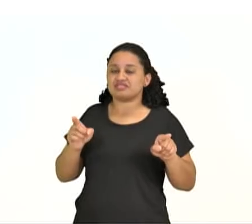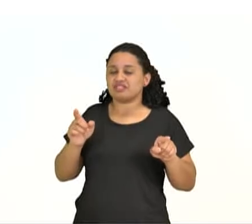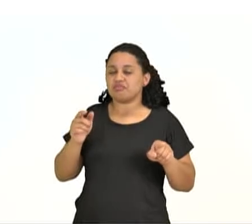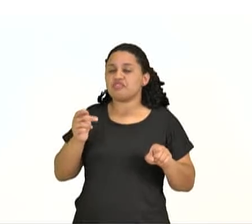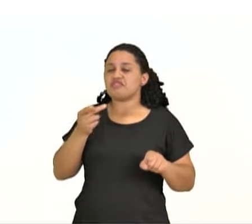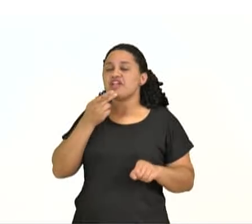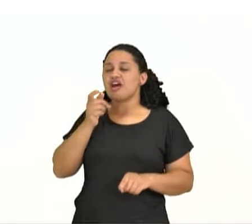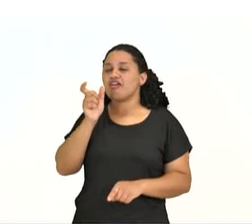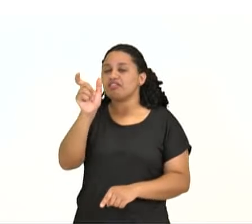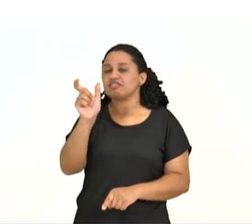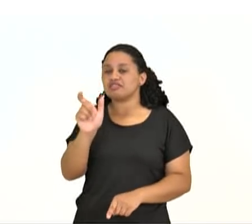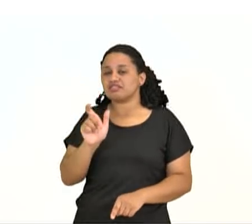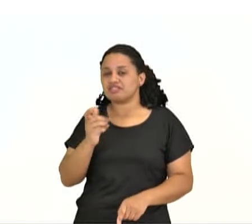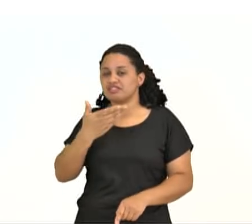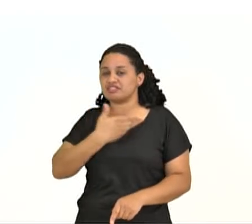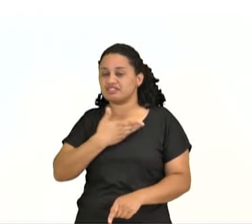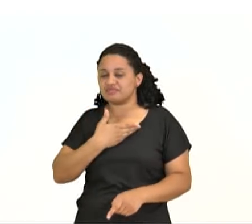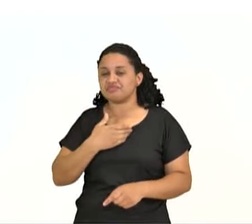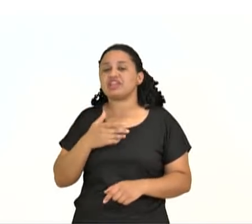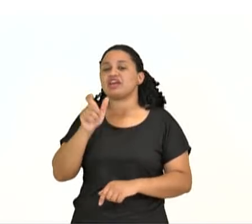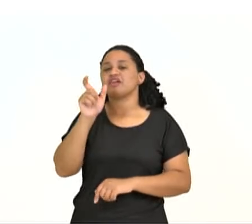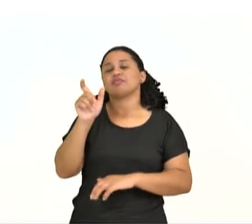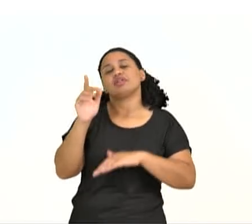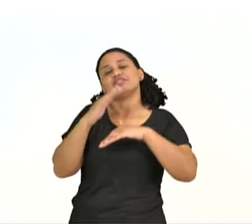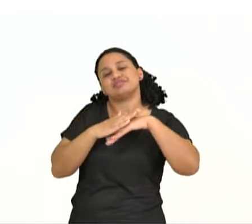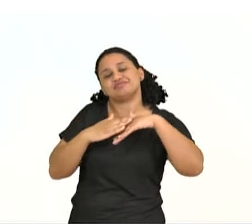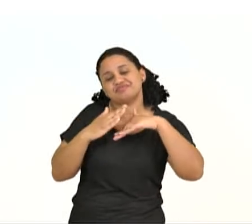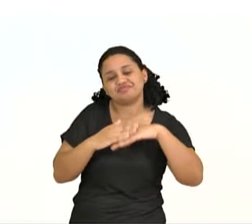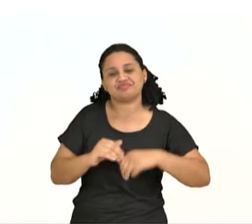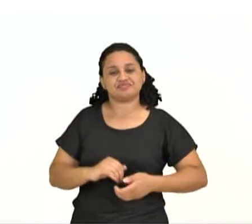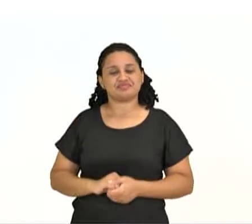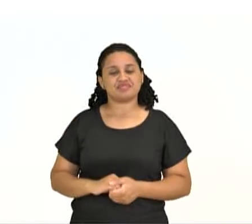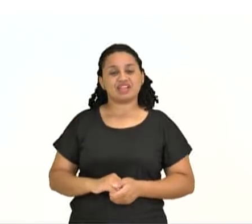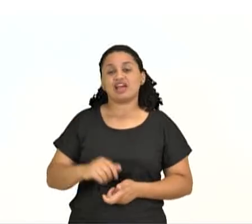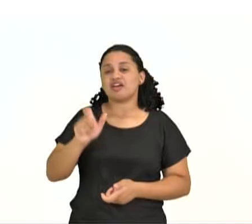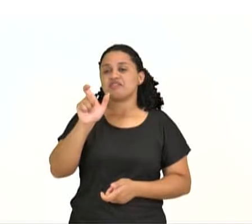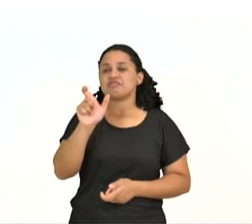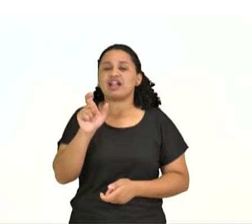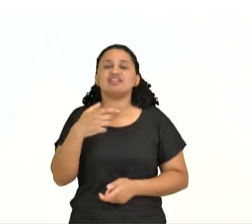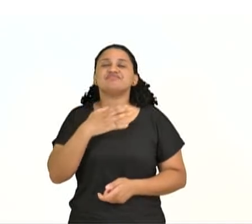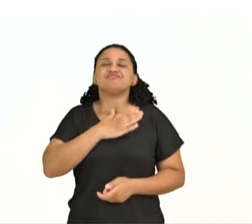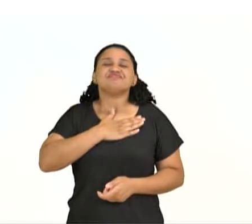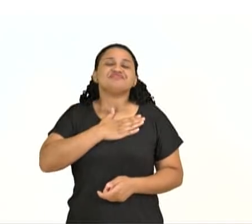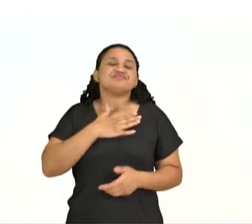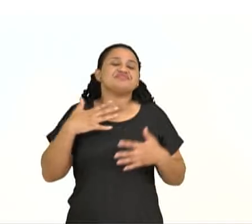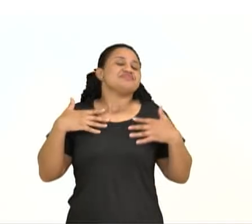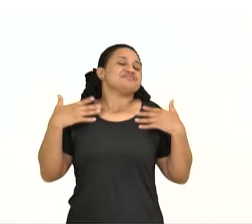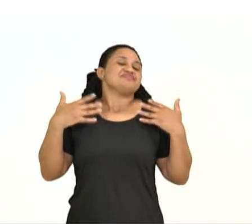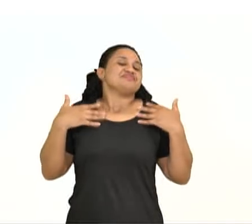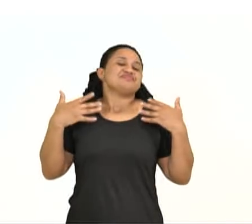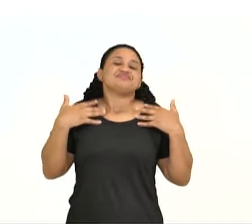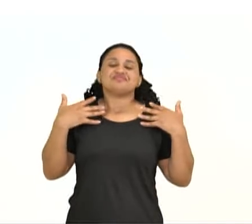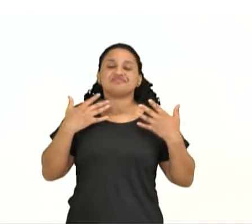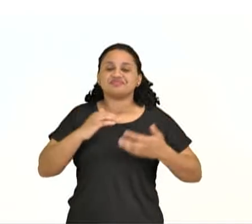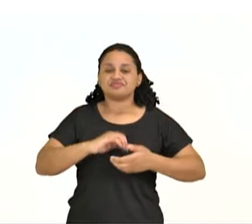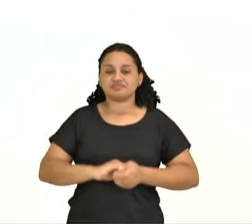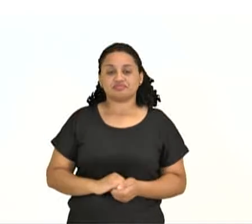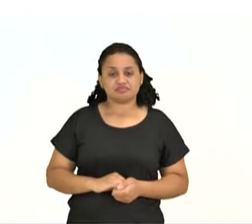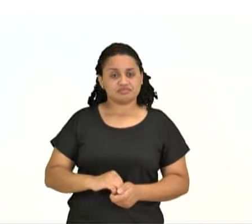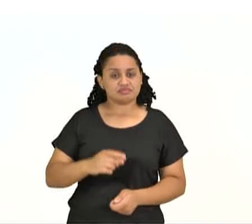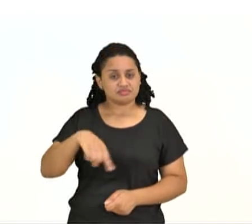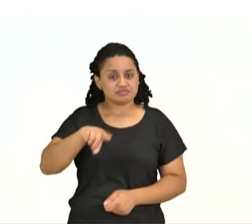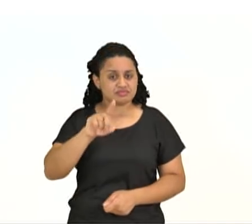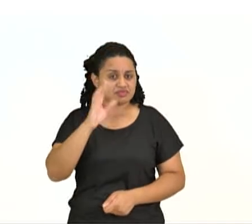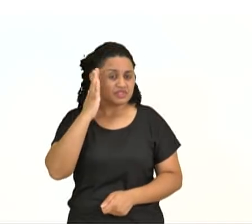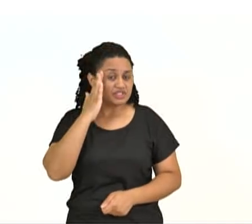amigas. As que mimam, as que confortam, as que aquecem o coração. Tá? Sabiam que